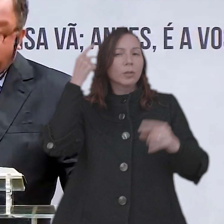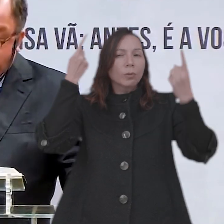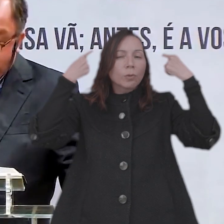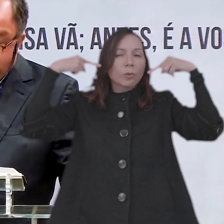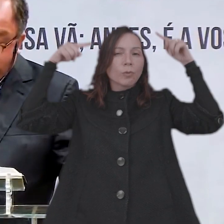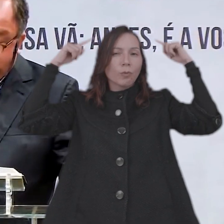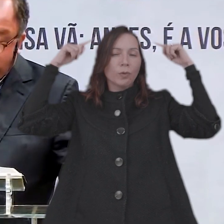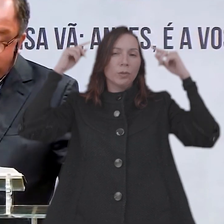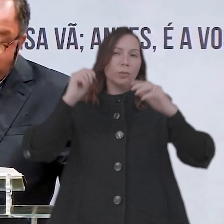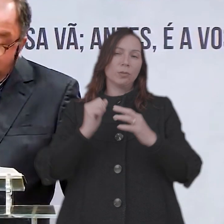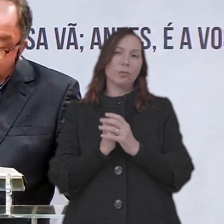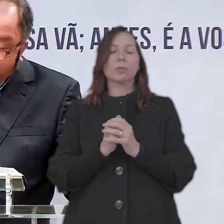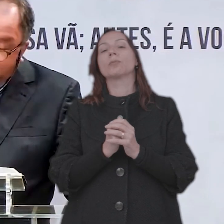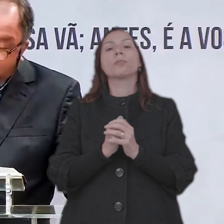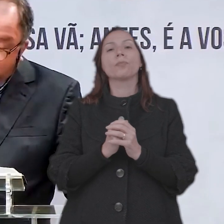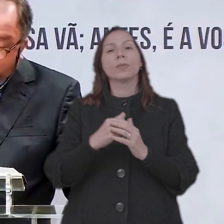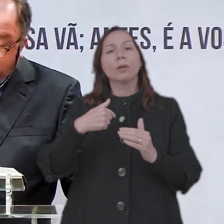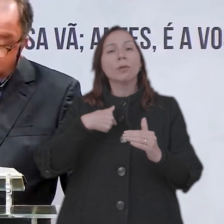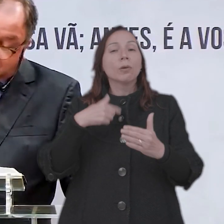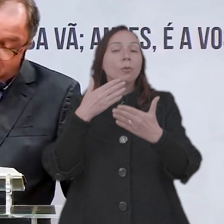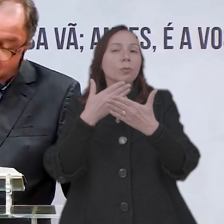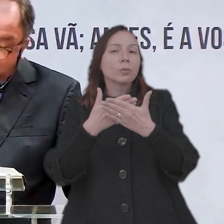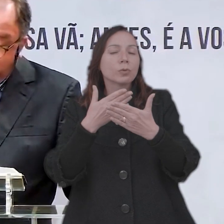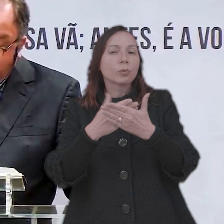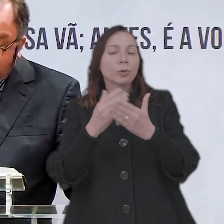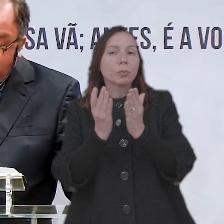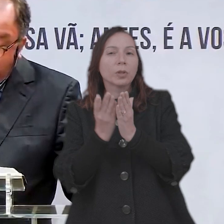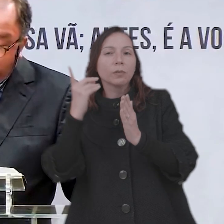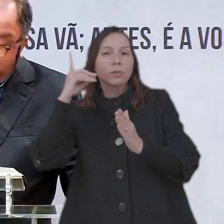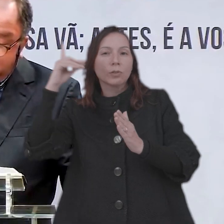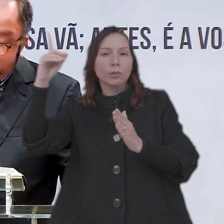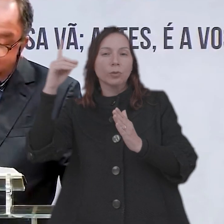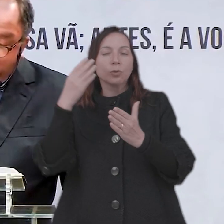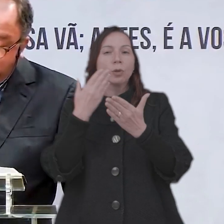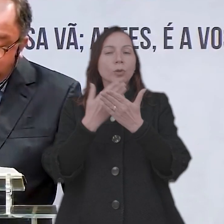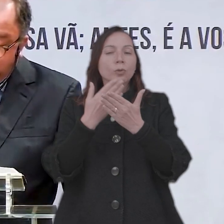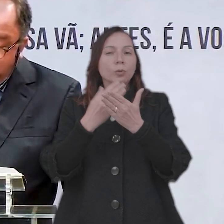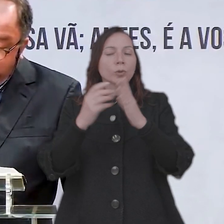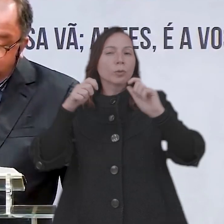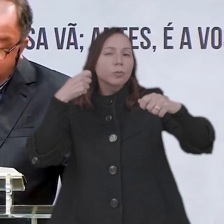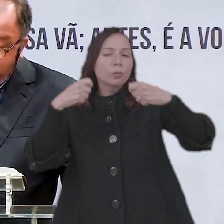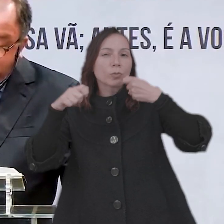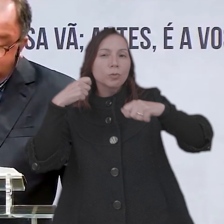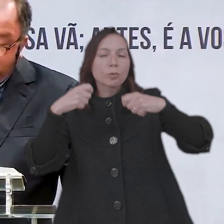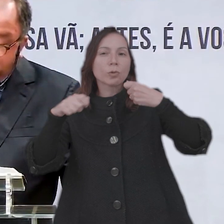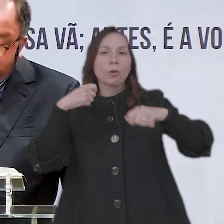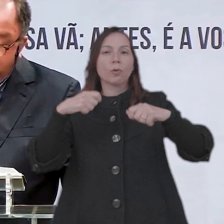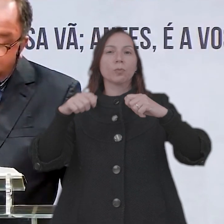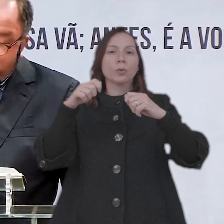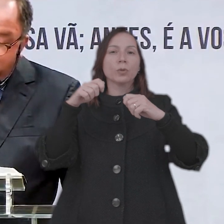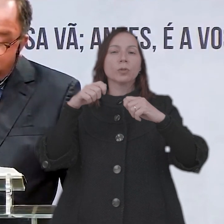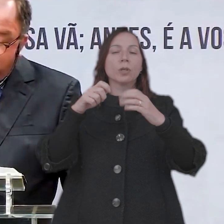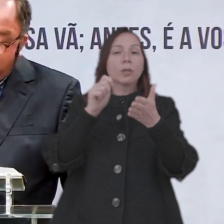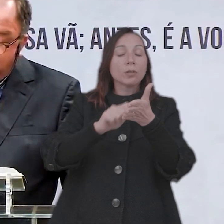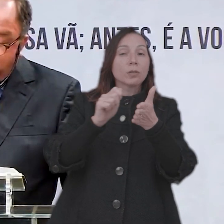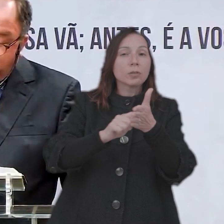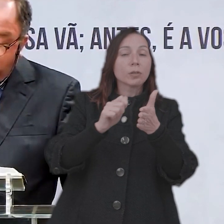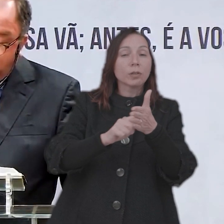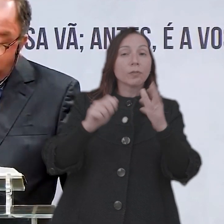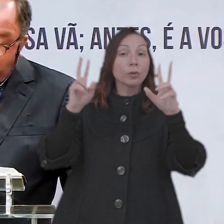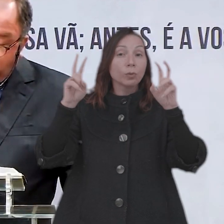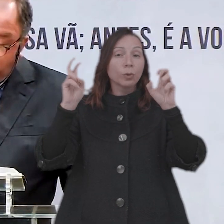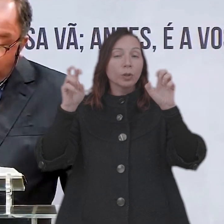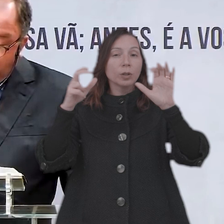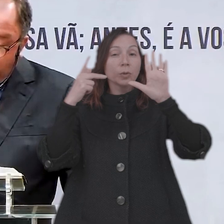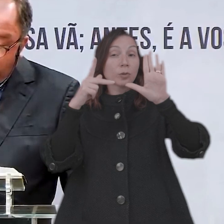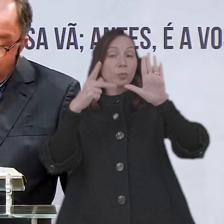E eu, estudando a palavra de Deus, estou estudando o livro dos Salmos, escrevendo sobre as promessas de Deus. E eu